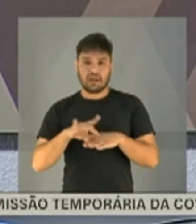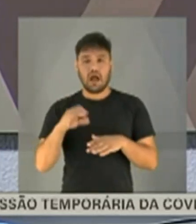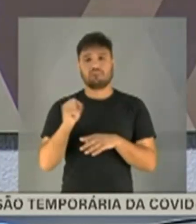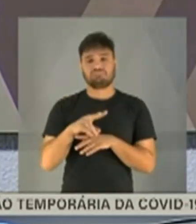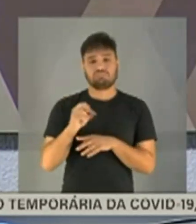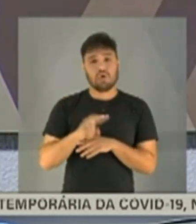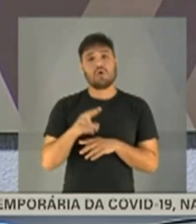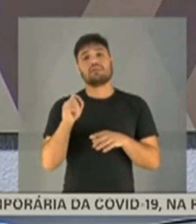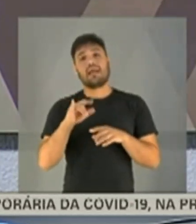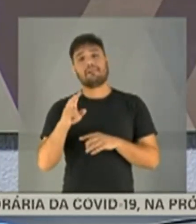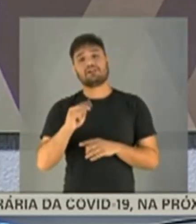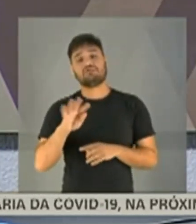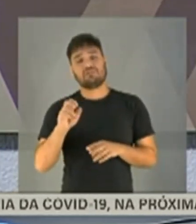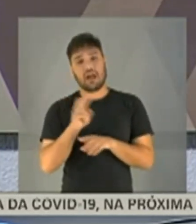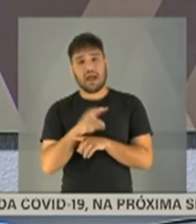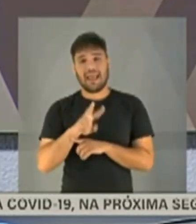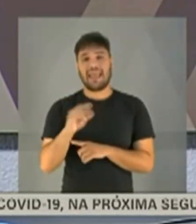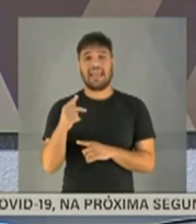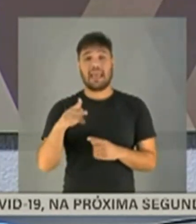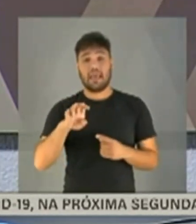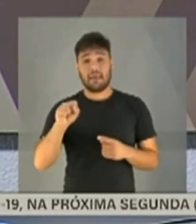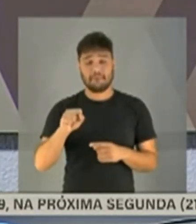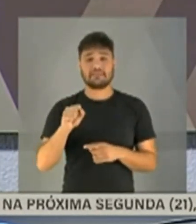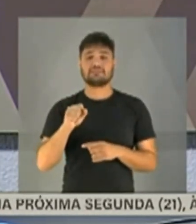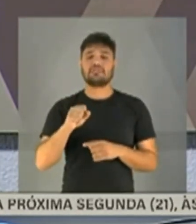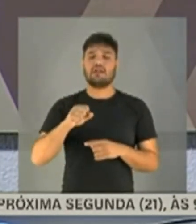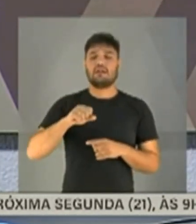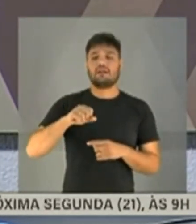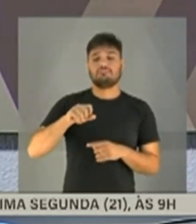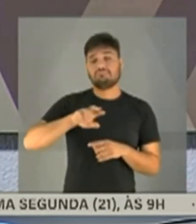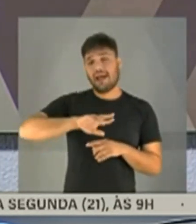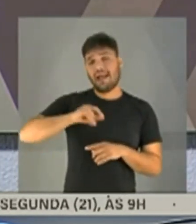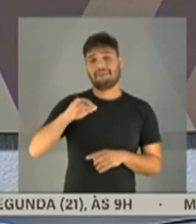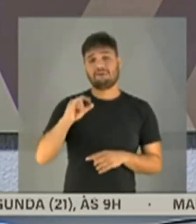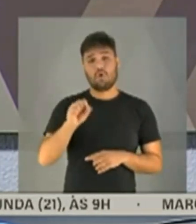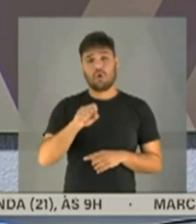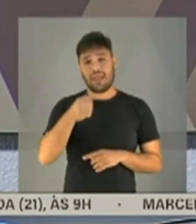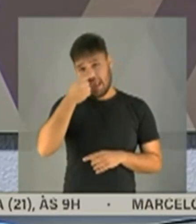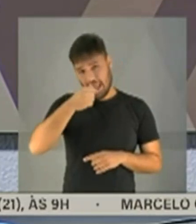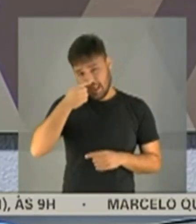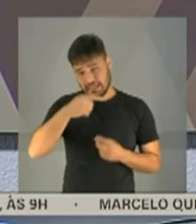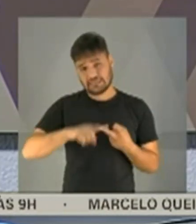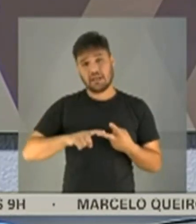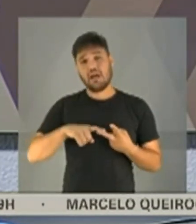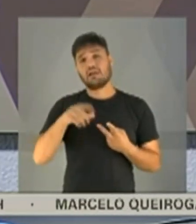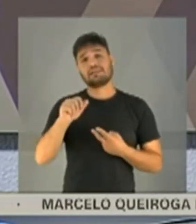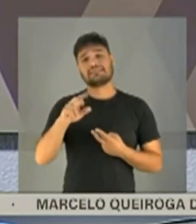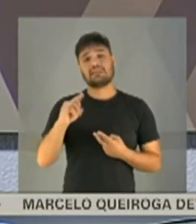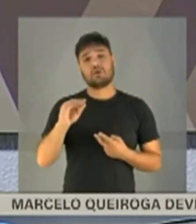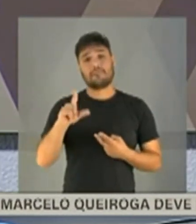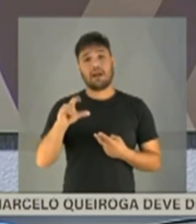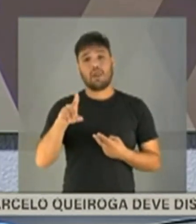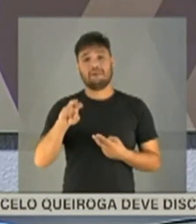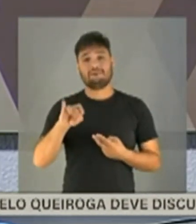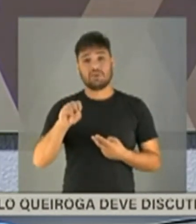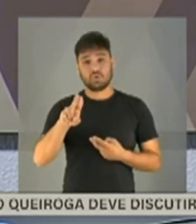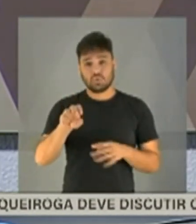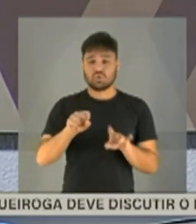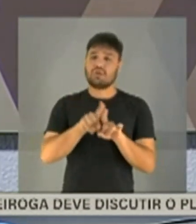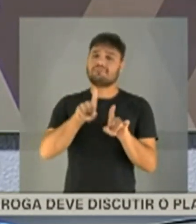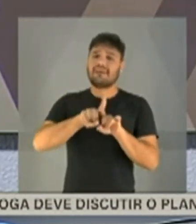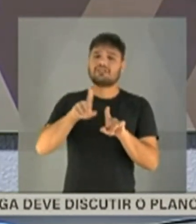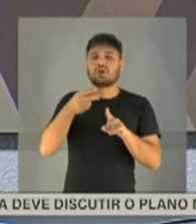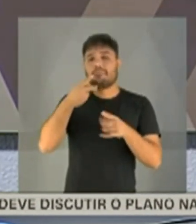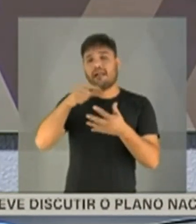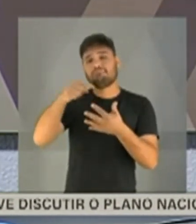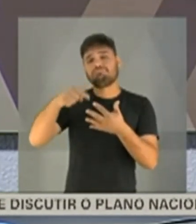para hepatite C, temos antivirais para herpes zoster, temos antivirais para influenza, temos antivirais para citomegalovírus, apenas para citar